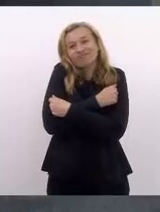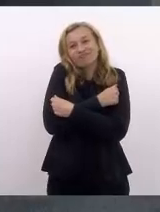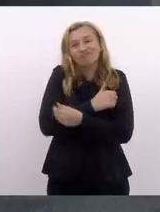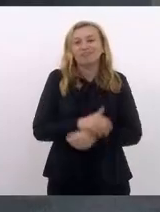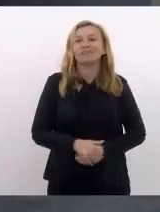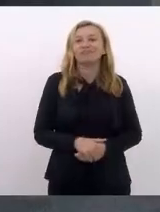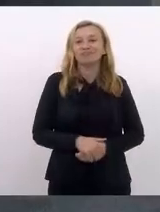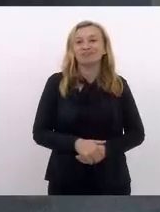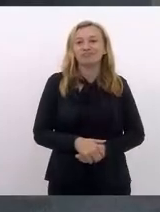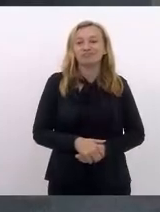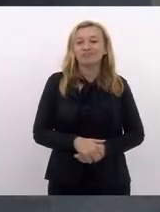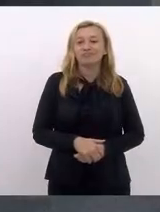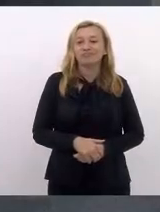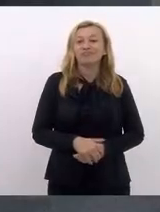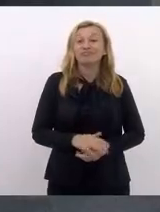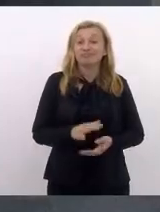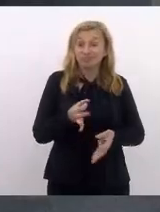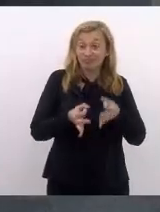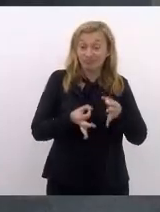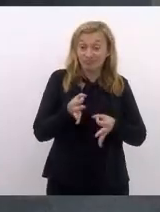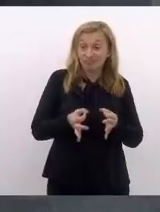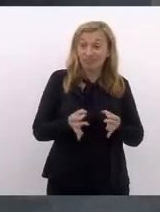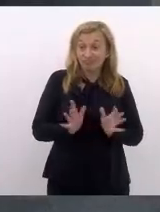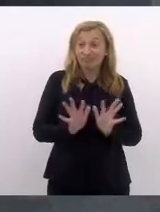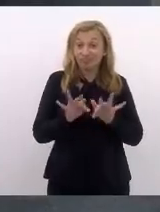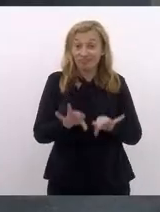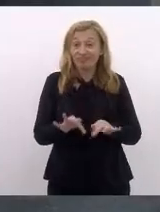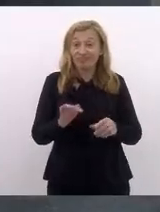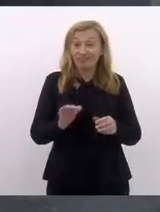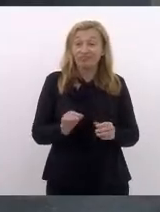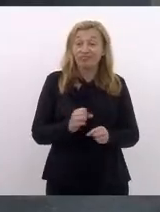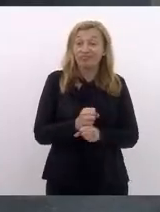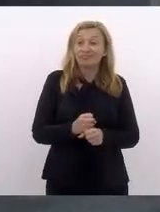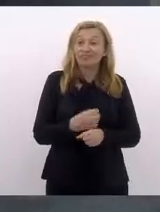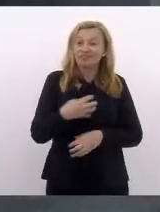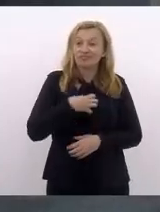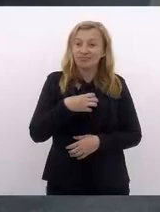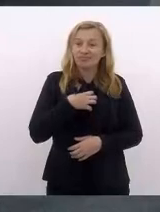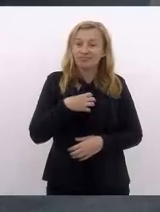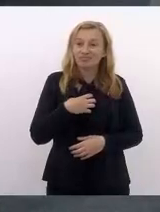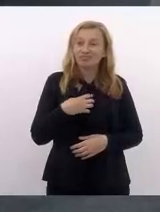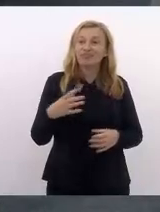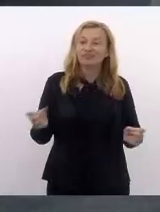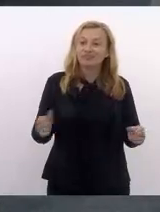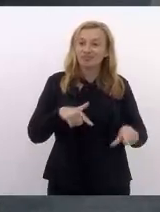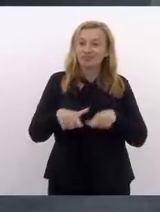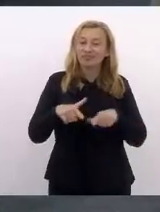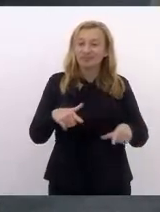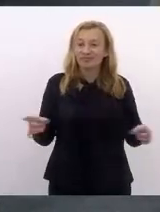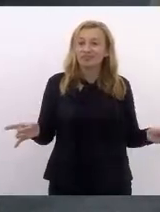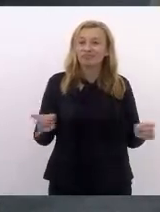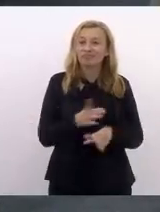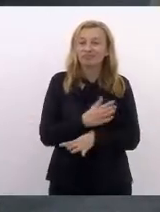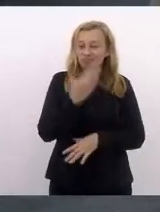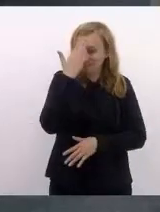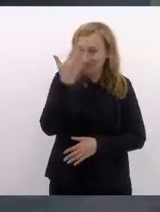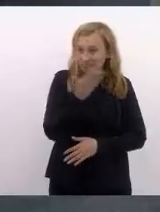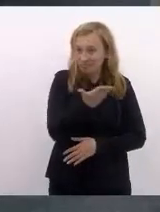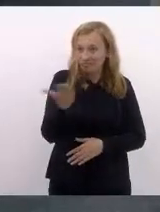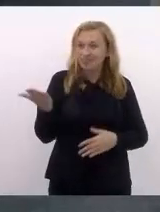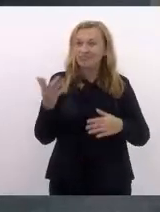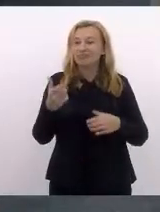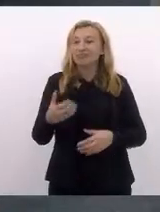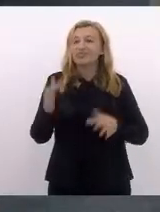caloroso e nada mais justo terminar o ano com esse sentimento de dever cumprido Muito obrigado a todos vocês